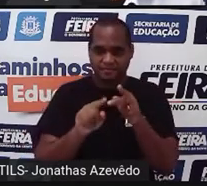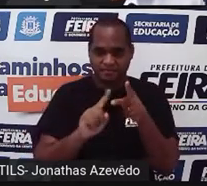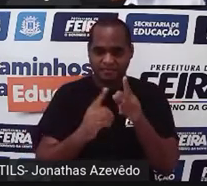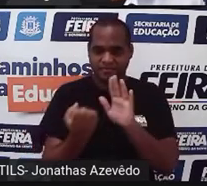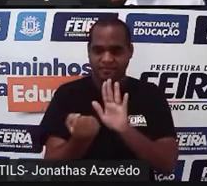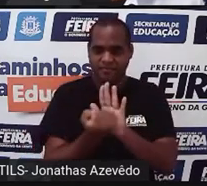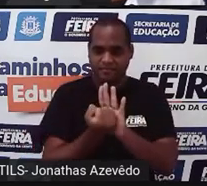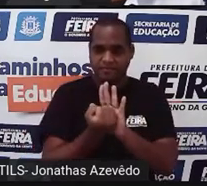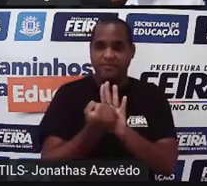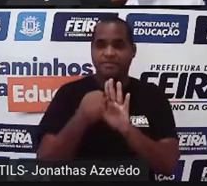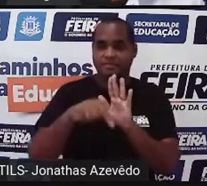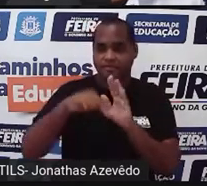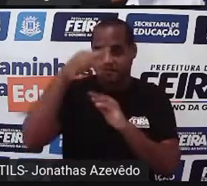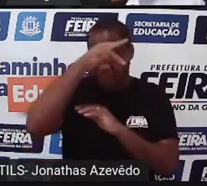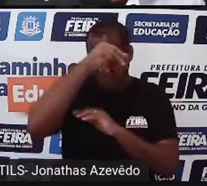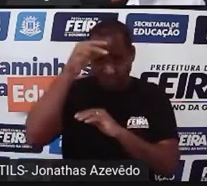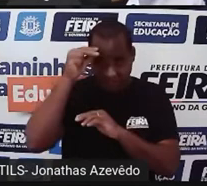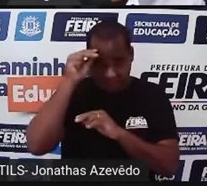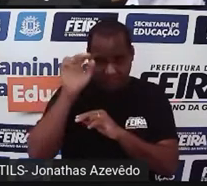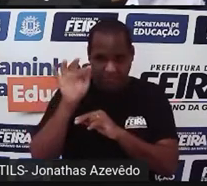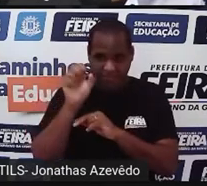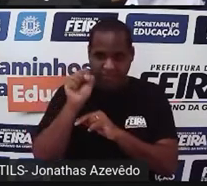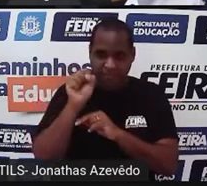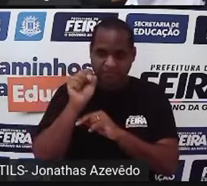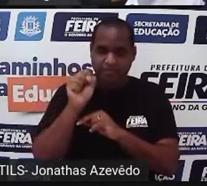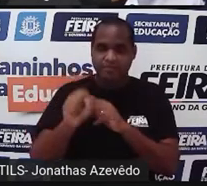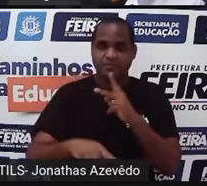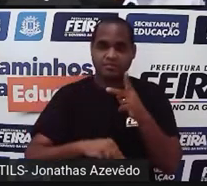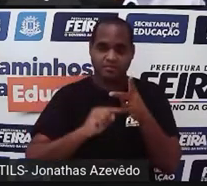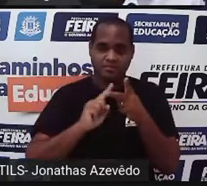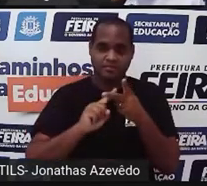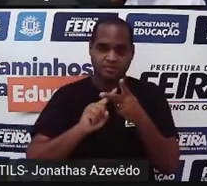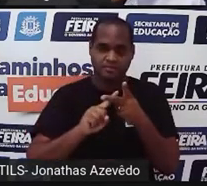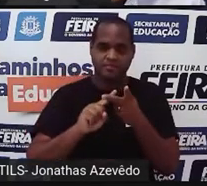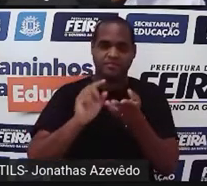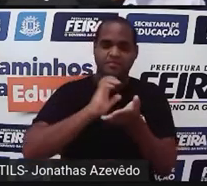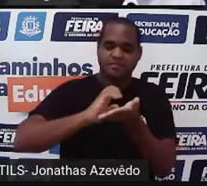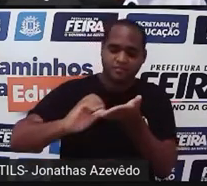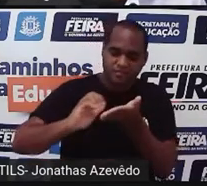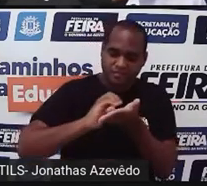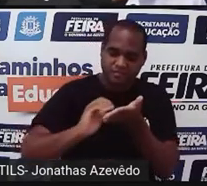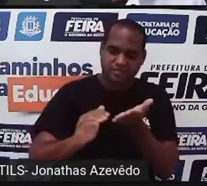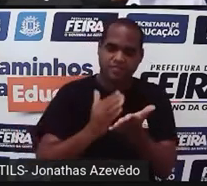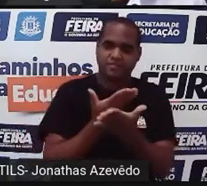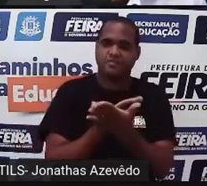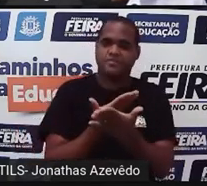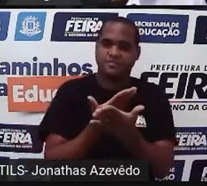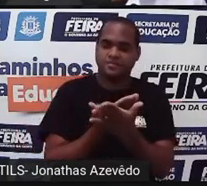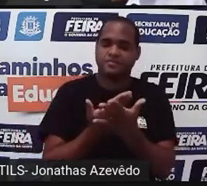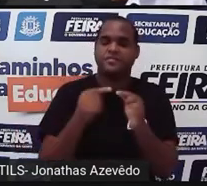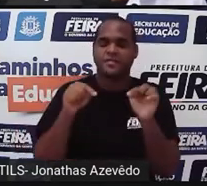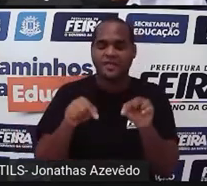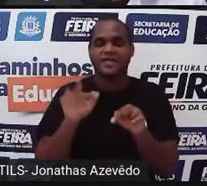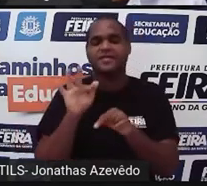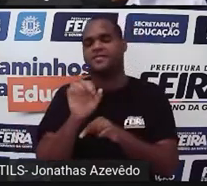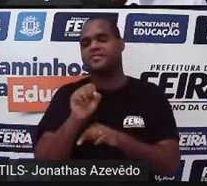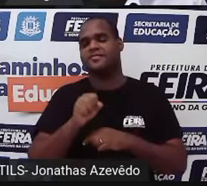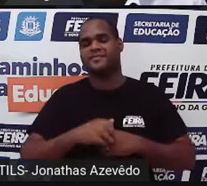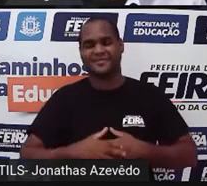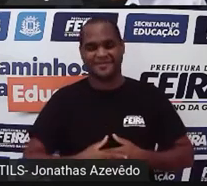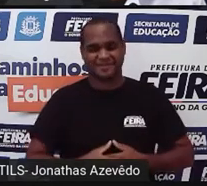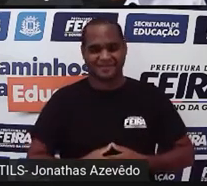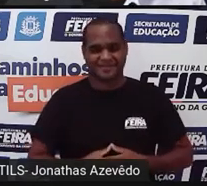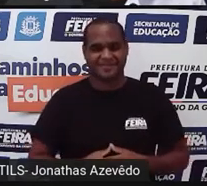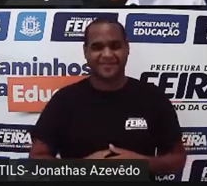as logomarcas da Prefeitura Municipal de Feira de Santana e da própria Secretaria de Educação aqui